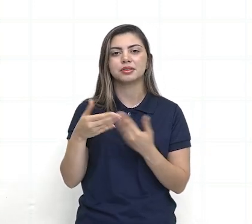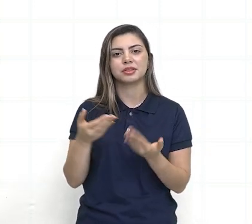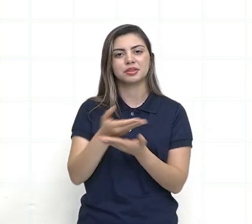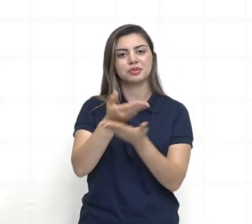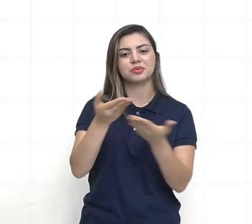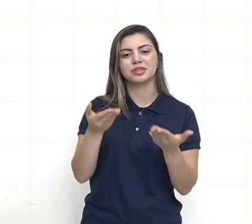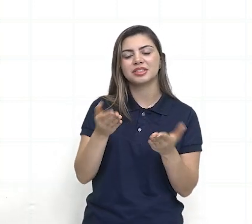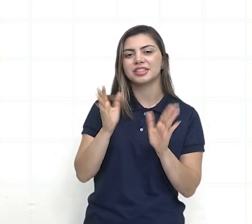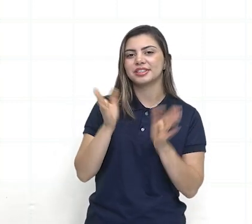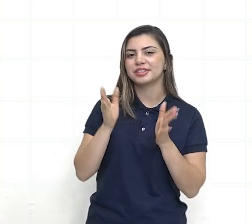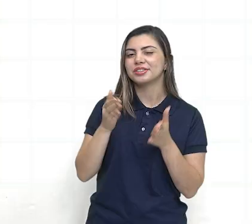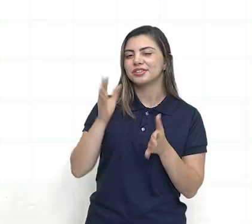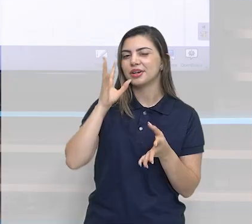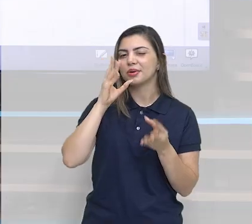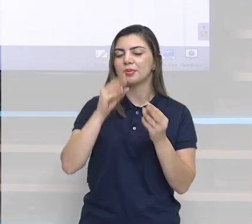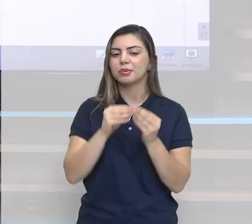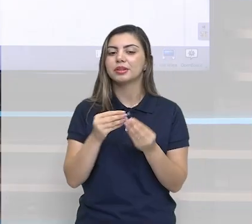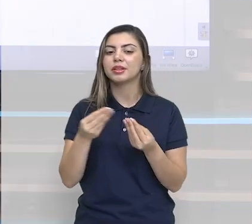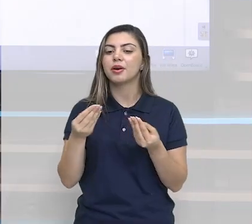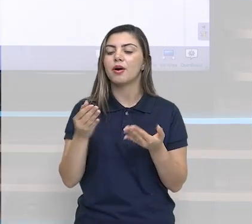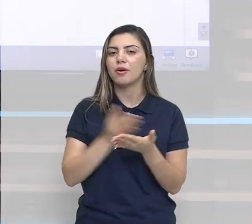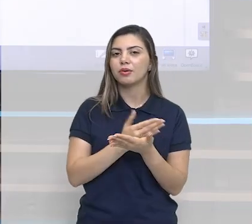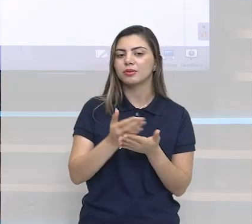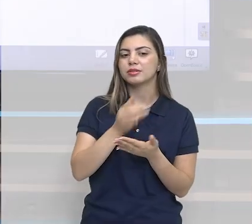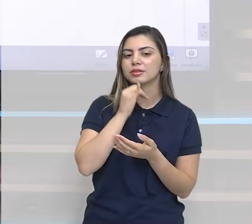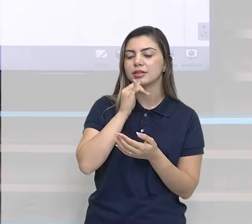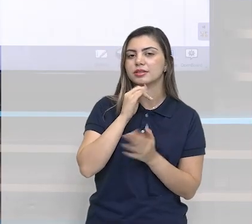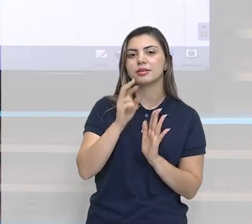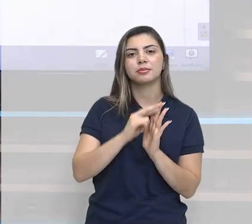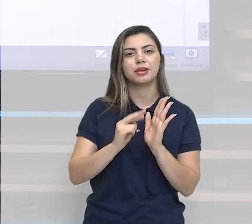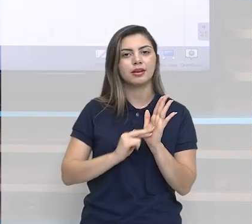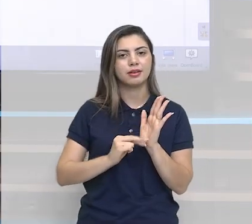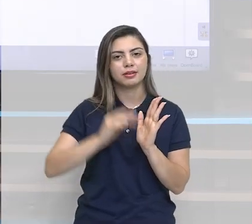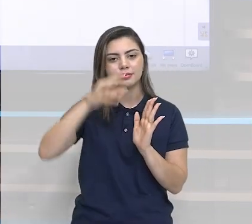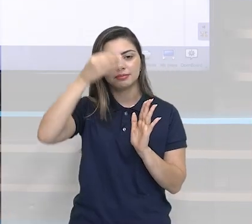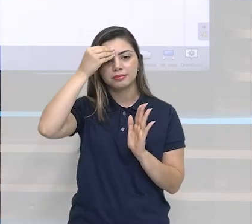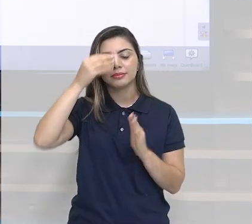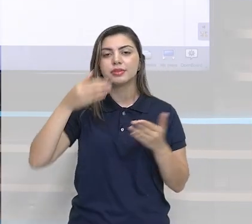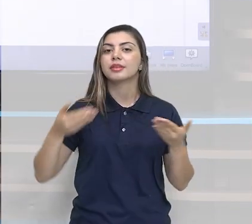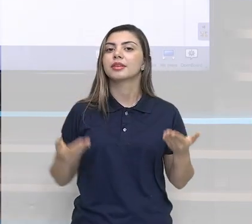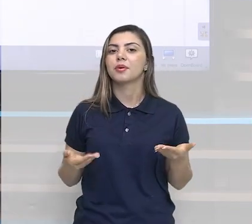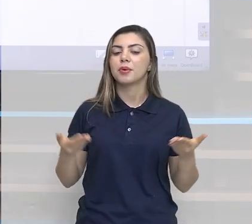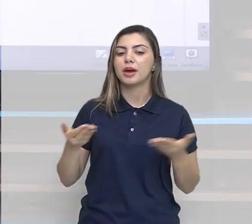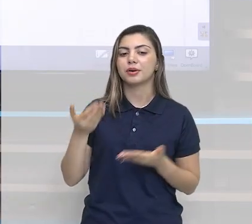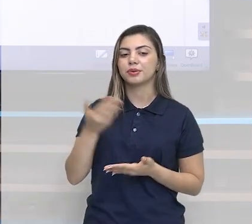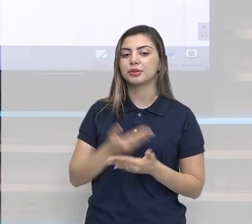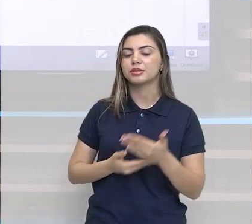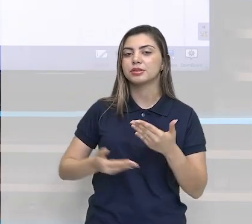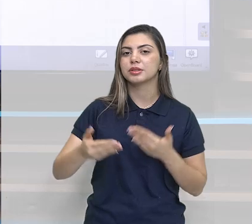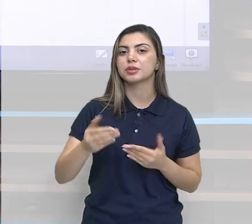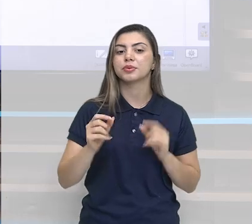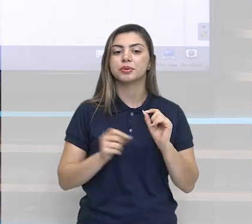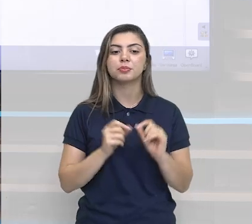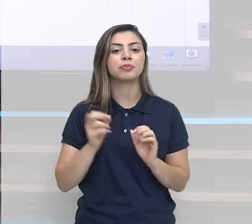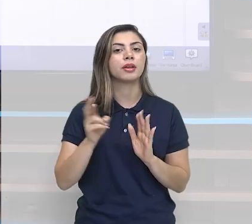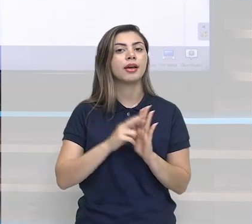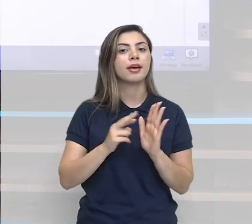acredito que você já entendeu esses exemplos, entendeu esta regra. Então, nós vamos seguir agora para a regra